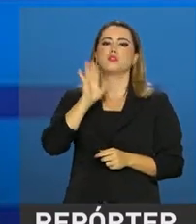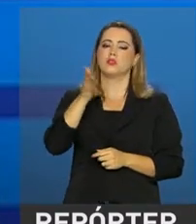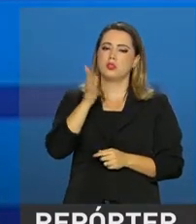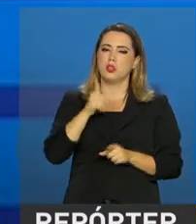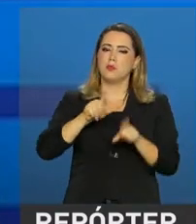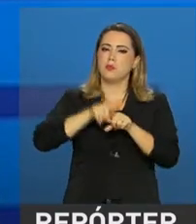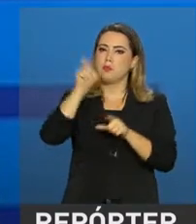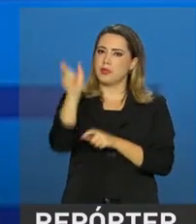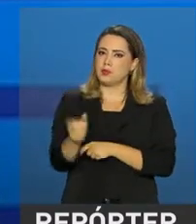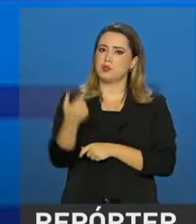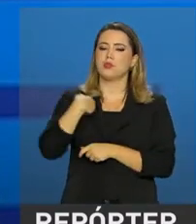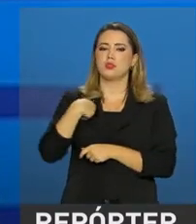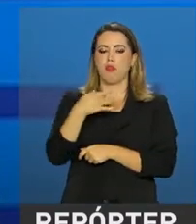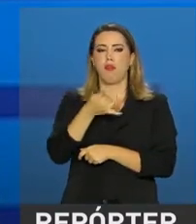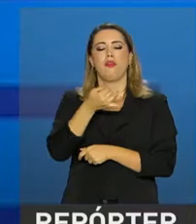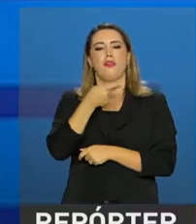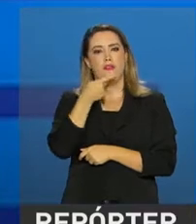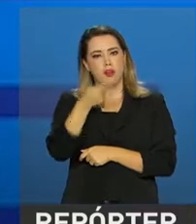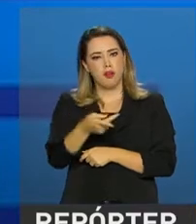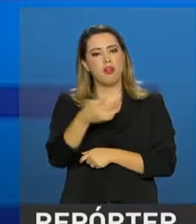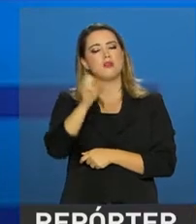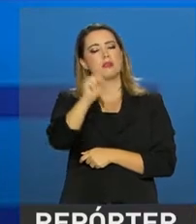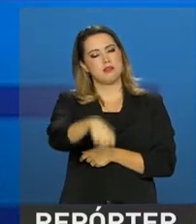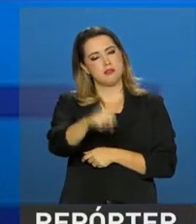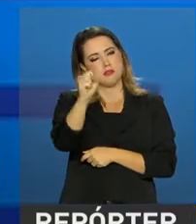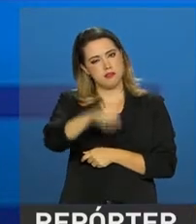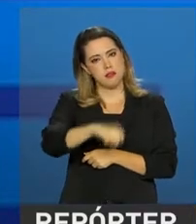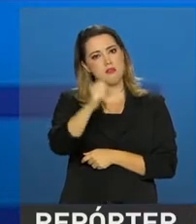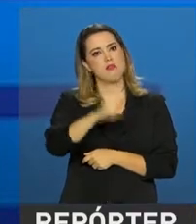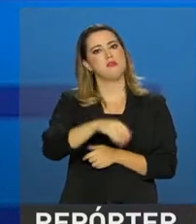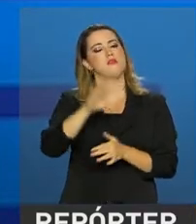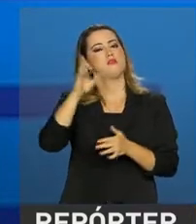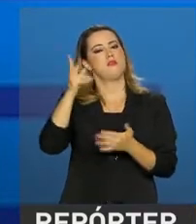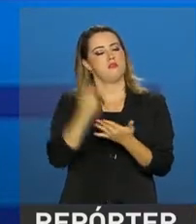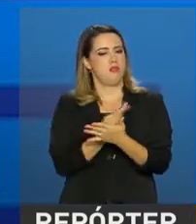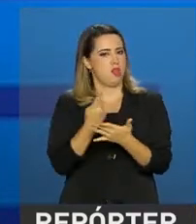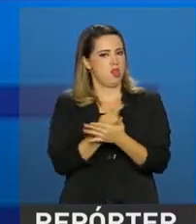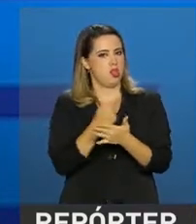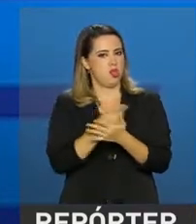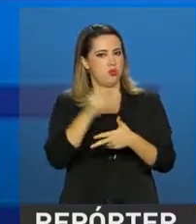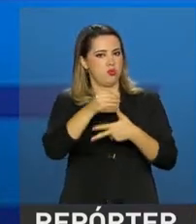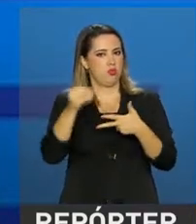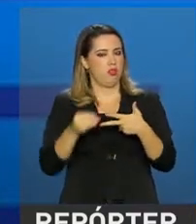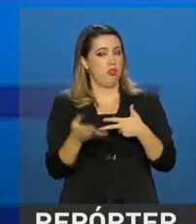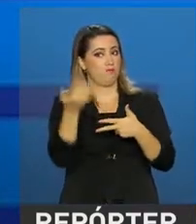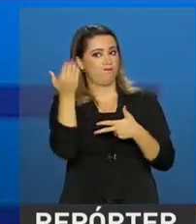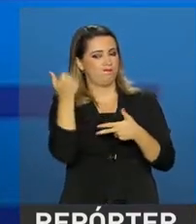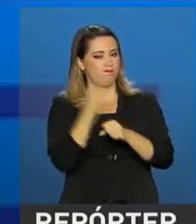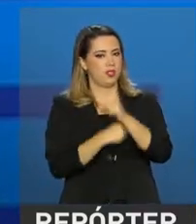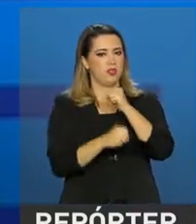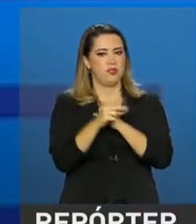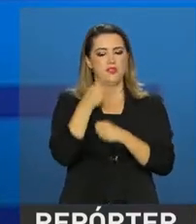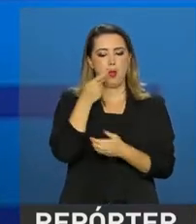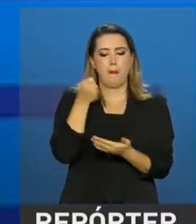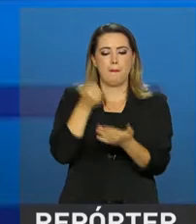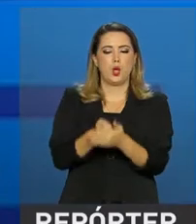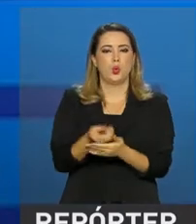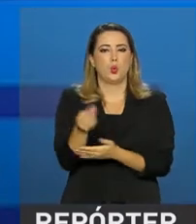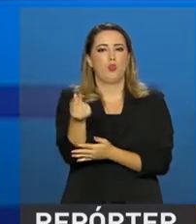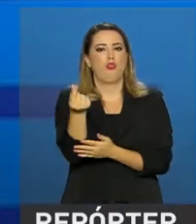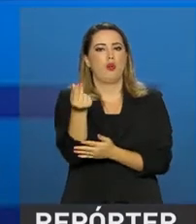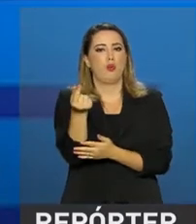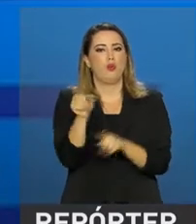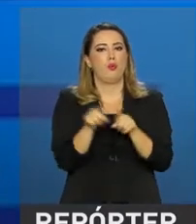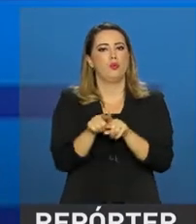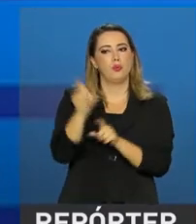temos casos de pessoas que confessaram efetivamente a prática de fraude em anos anteriores, inclusive dizendo quanto pagou, a quem